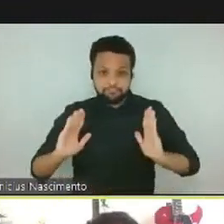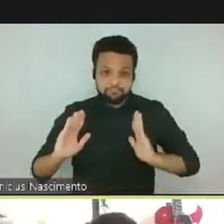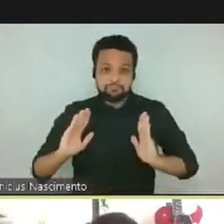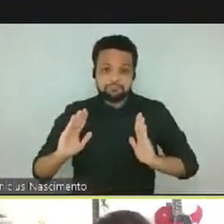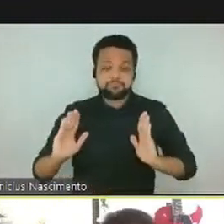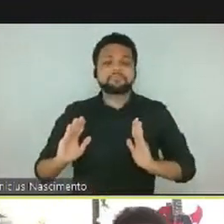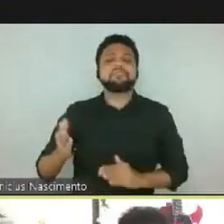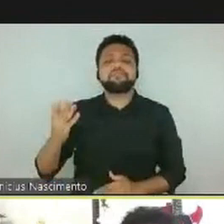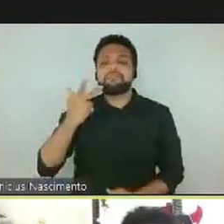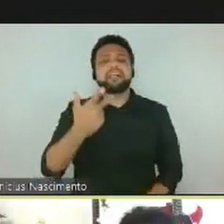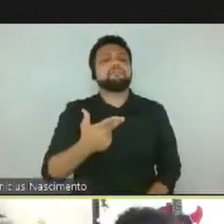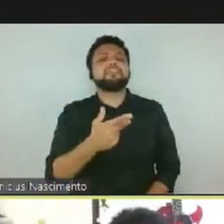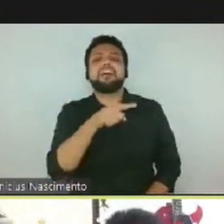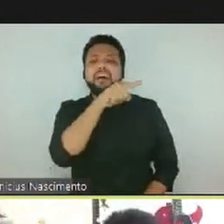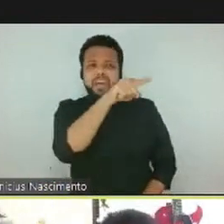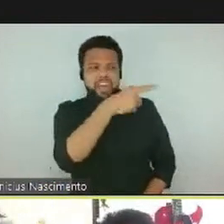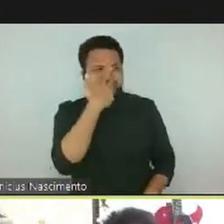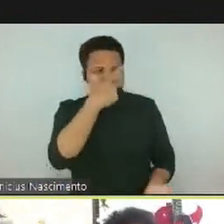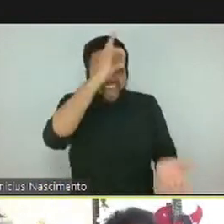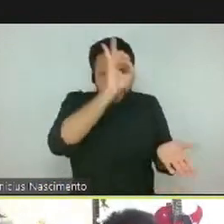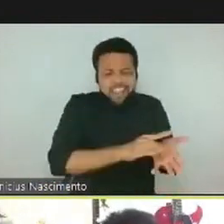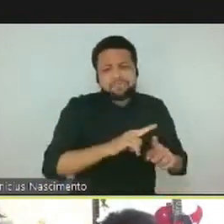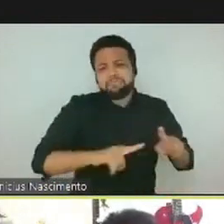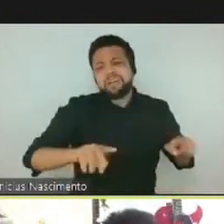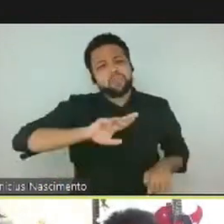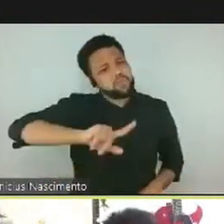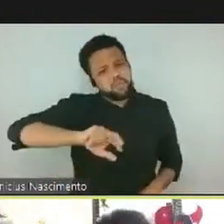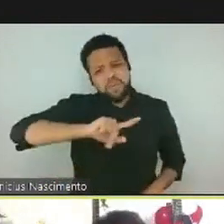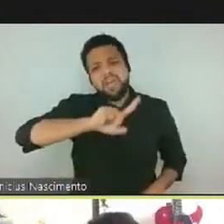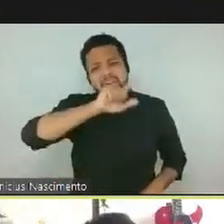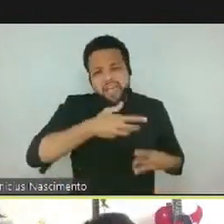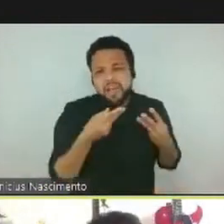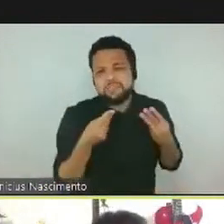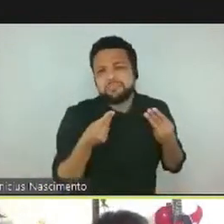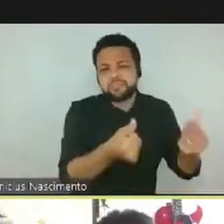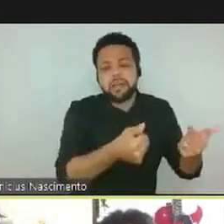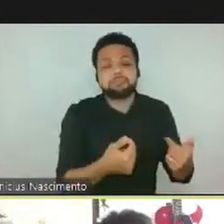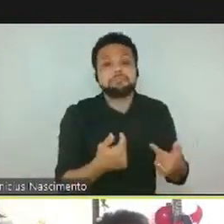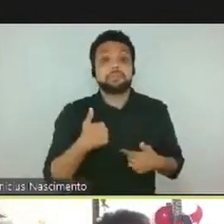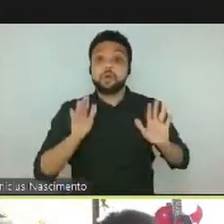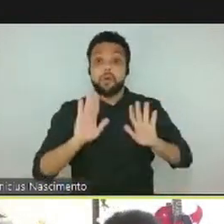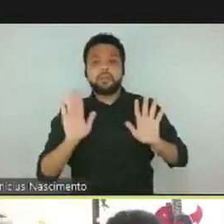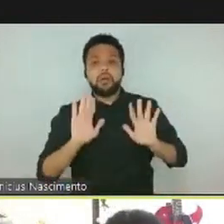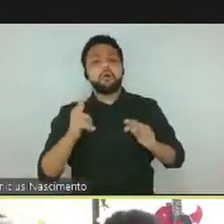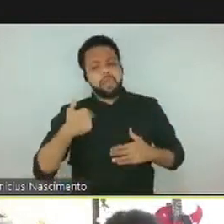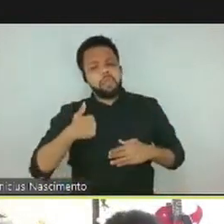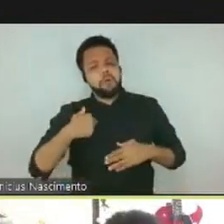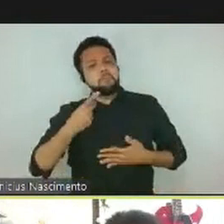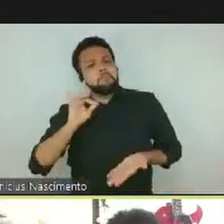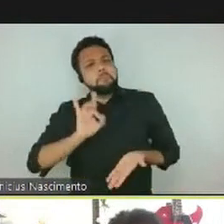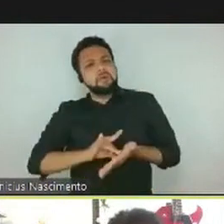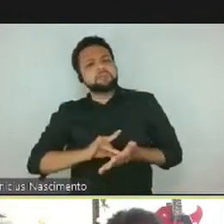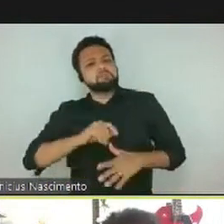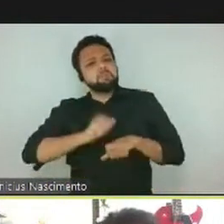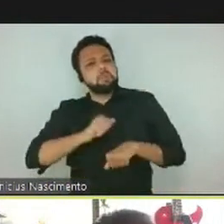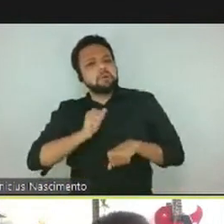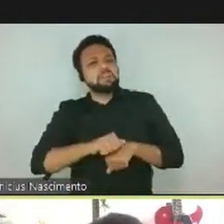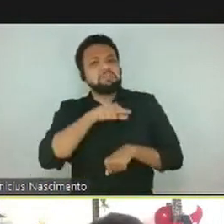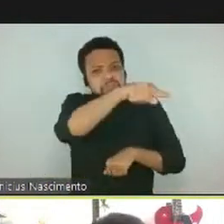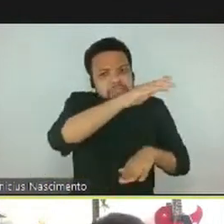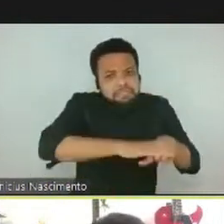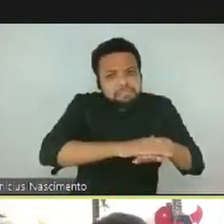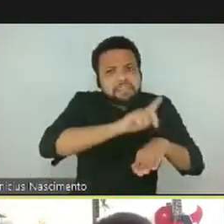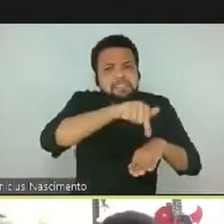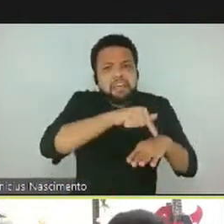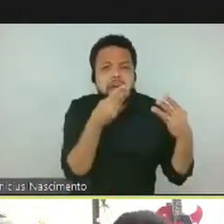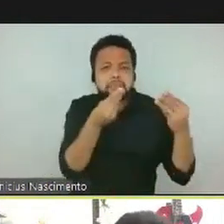Eu não. Eu estou trabalhando uma cor, um material, o que eu faço é concreto, o que vocês fazem é que é abstrato. E é um